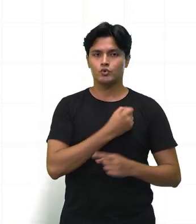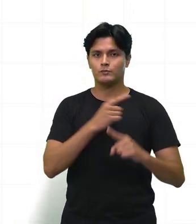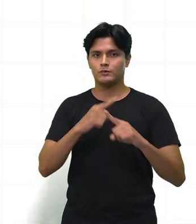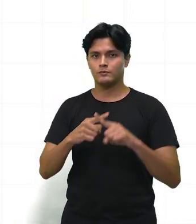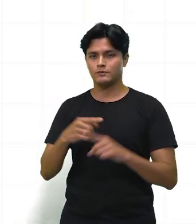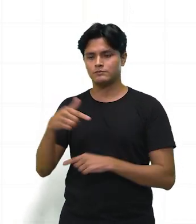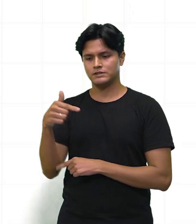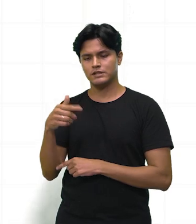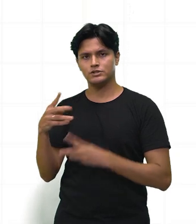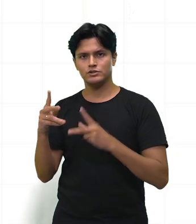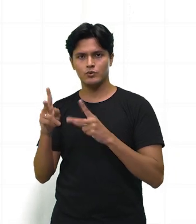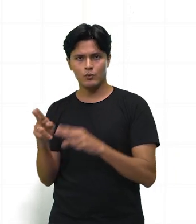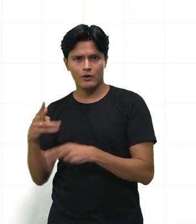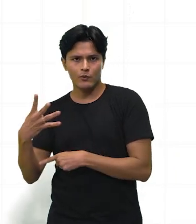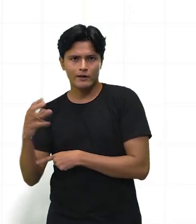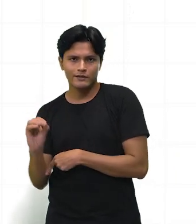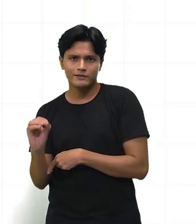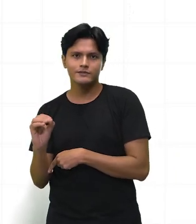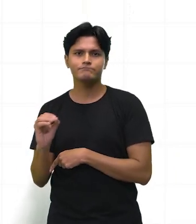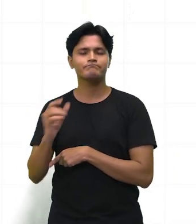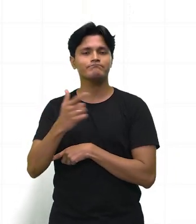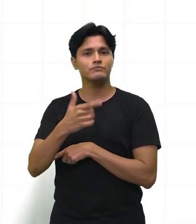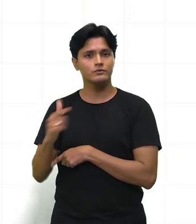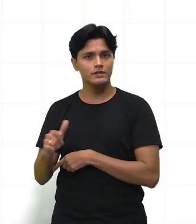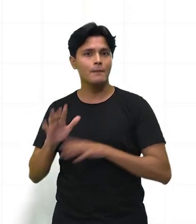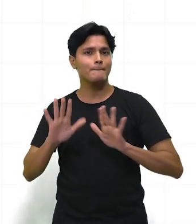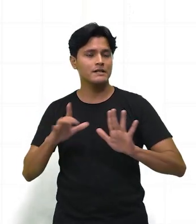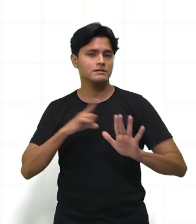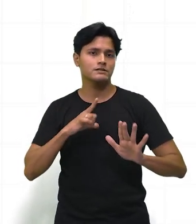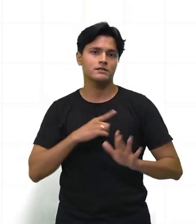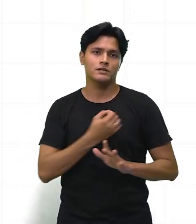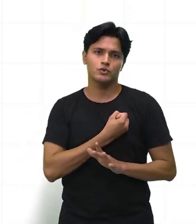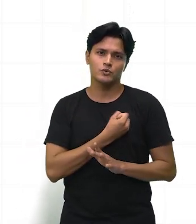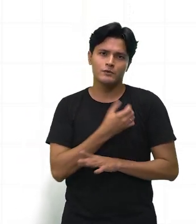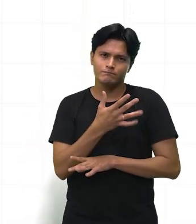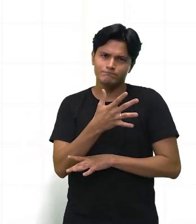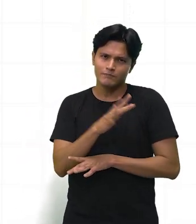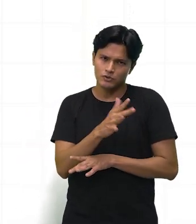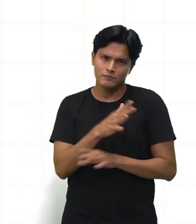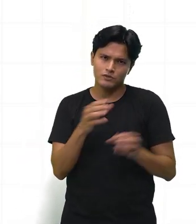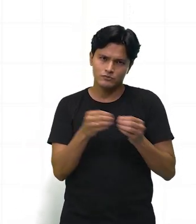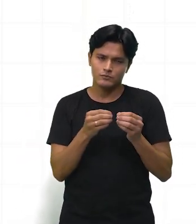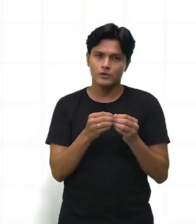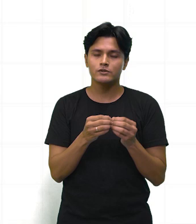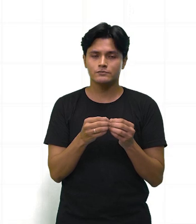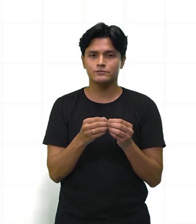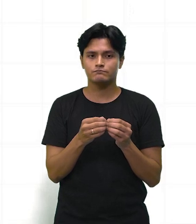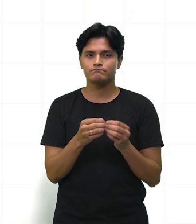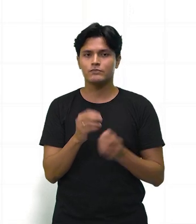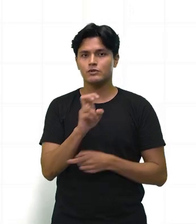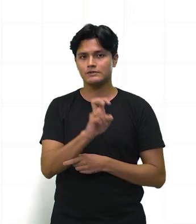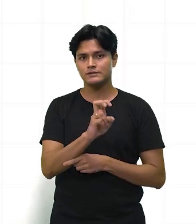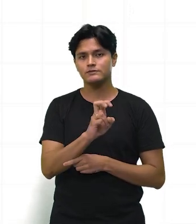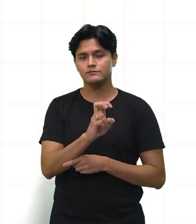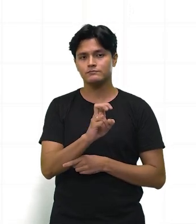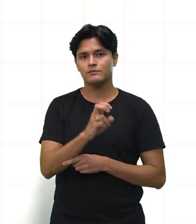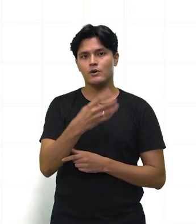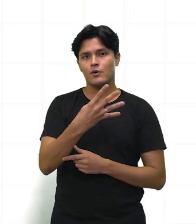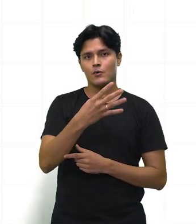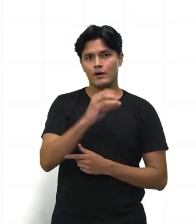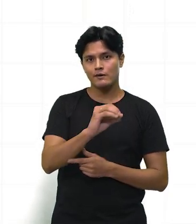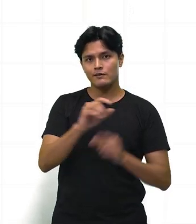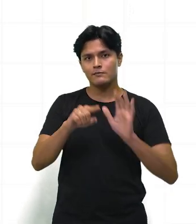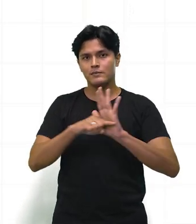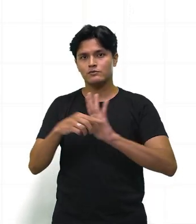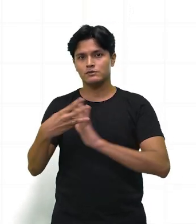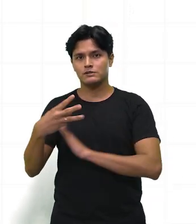número aproximado, que é o 5. E 5 vezes 7 é igual a 35. 40 menos 35,